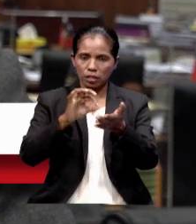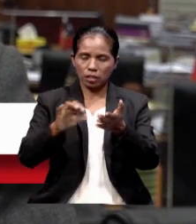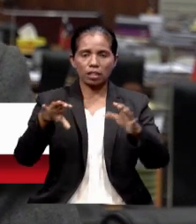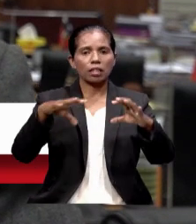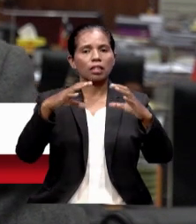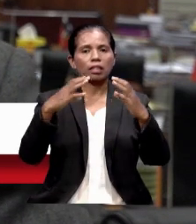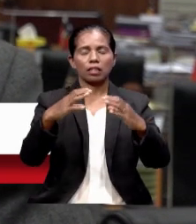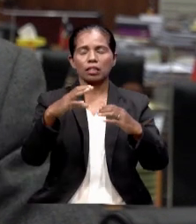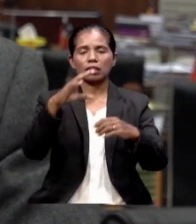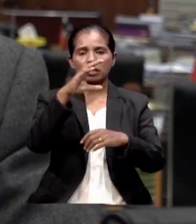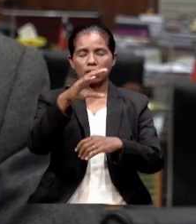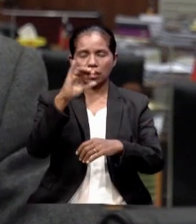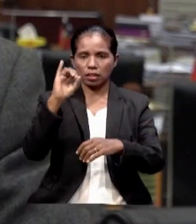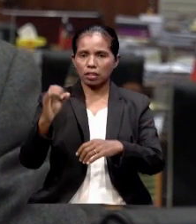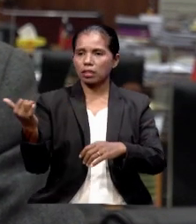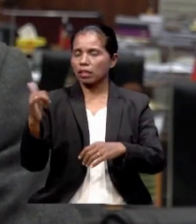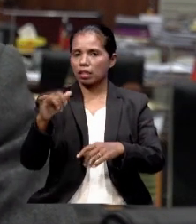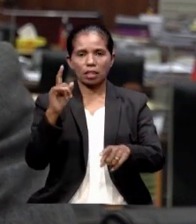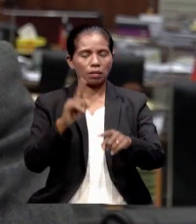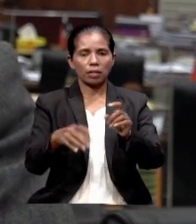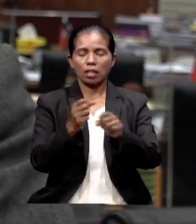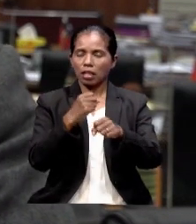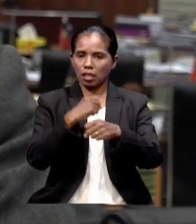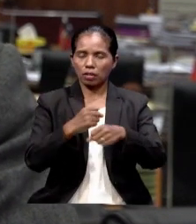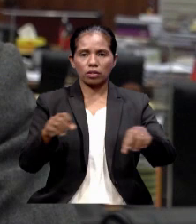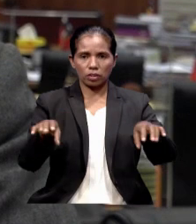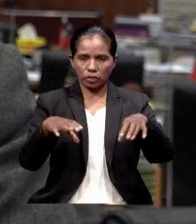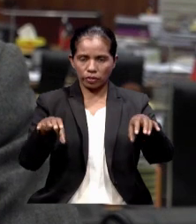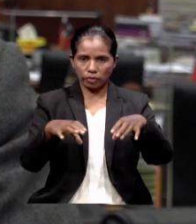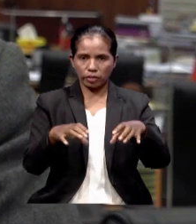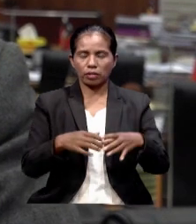imprensa sira level hala o serviço na saída ga